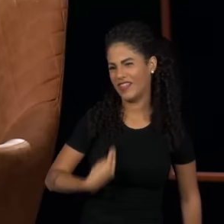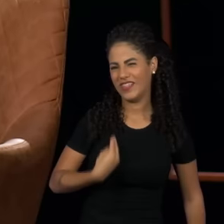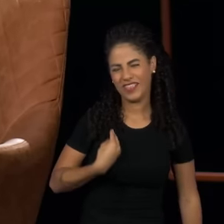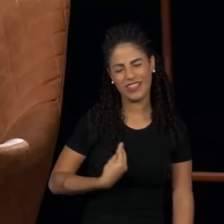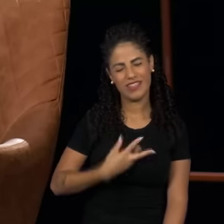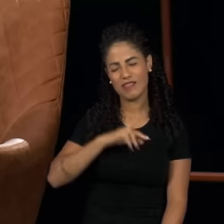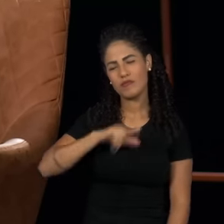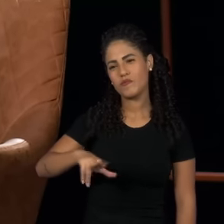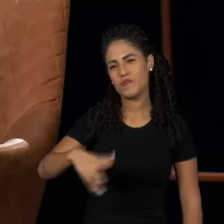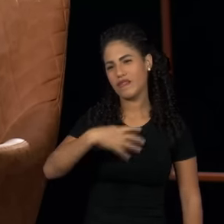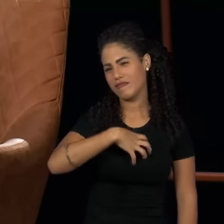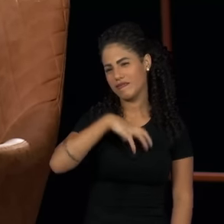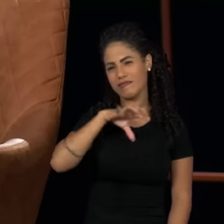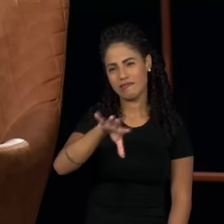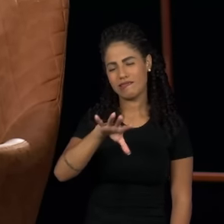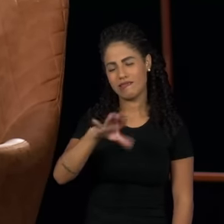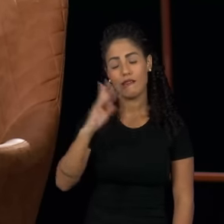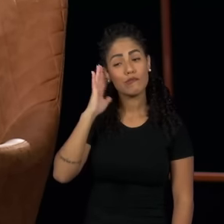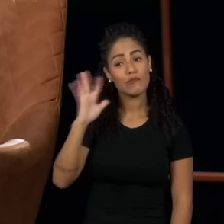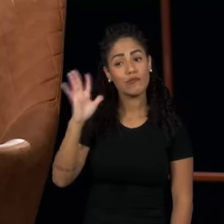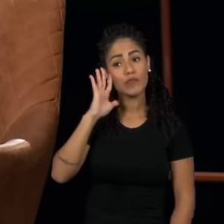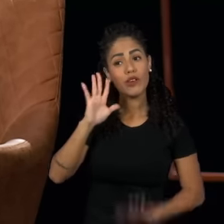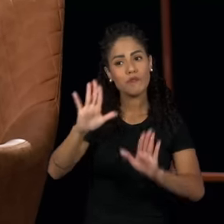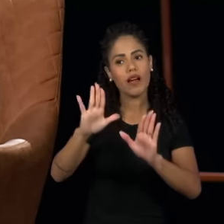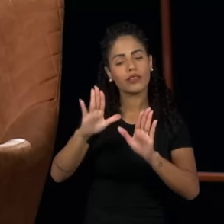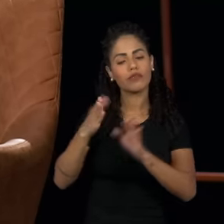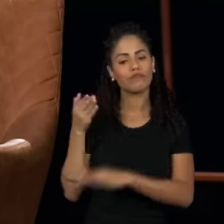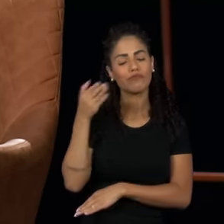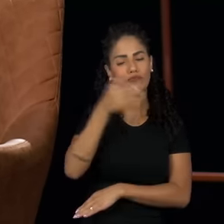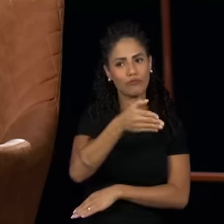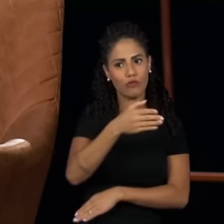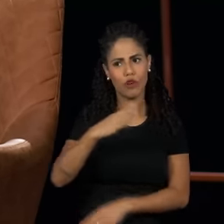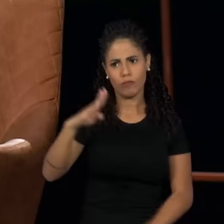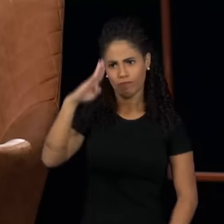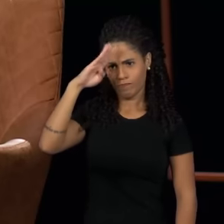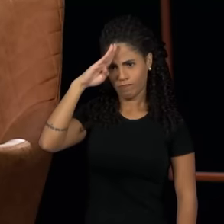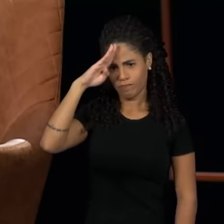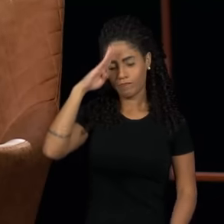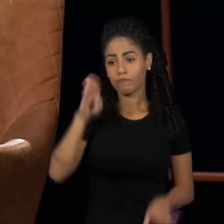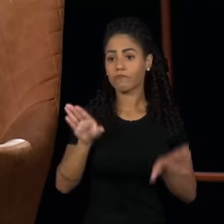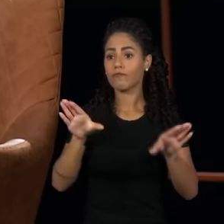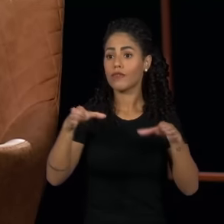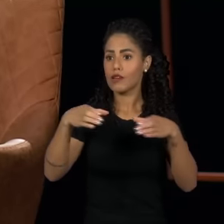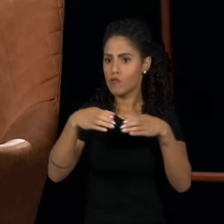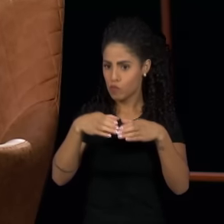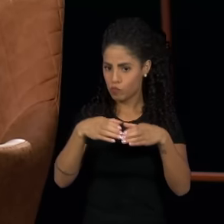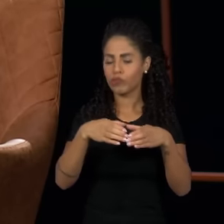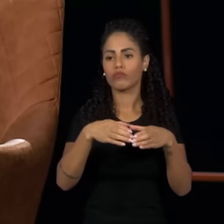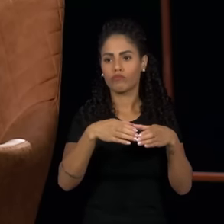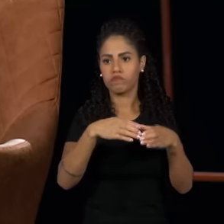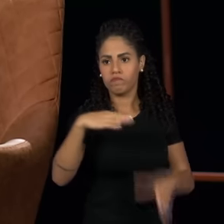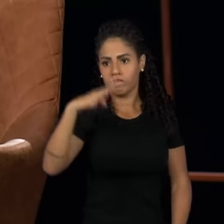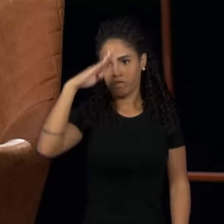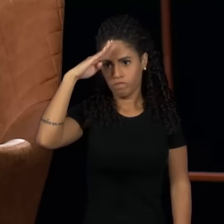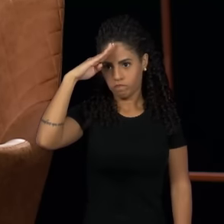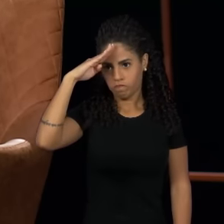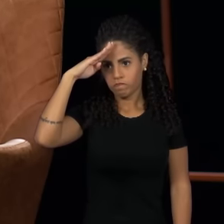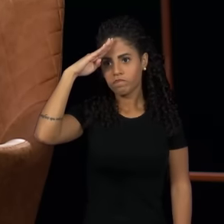E, claro, que ela foi para lá, um grupo de soldados, foram para lá